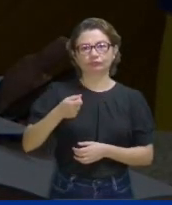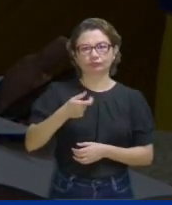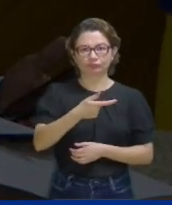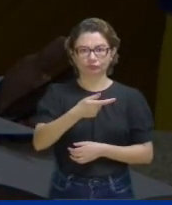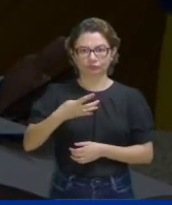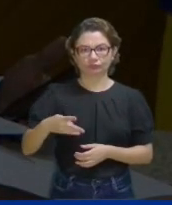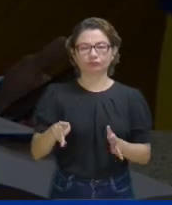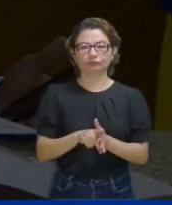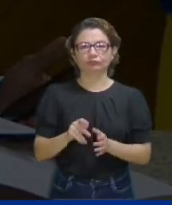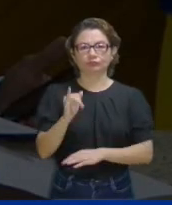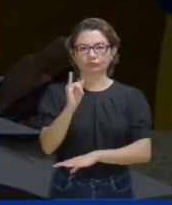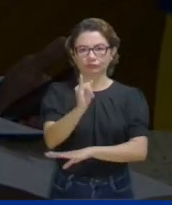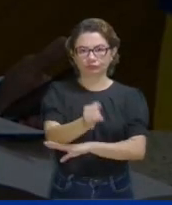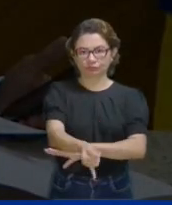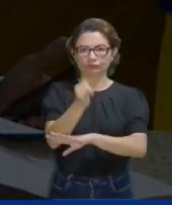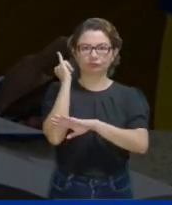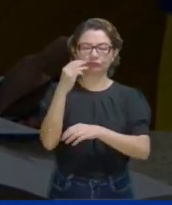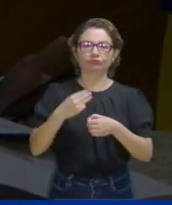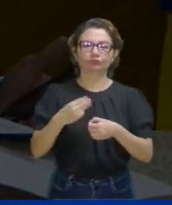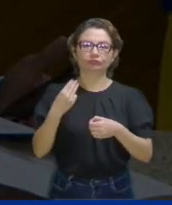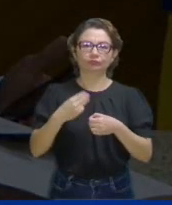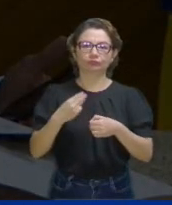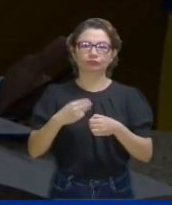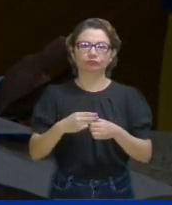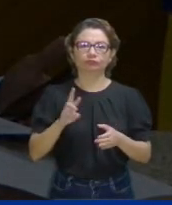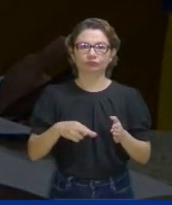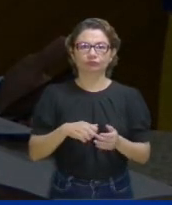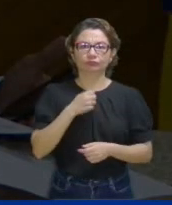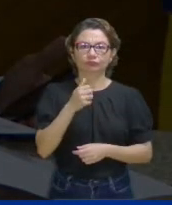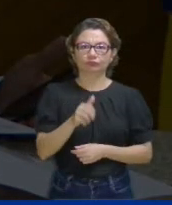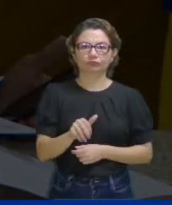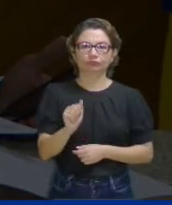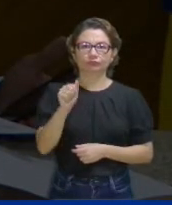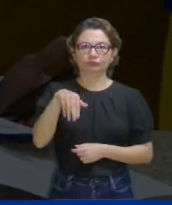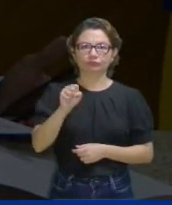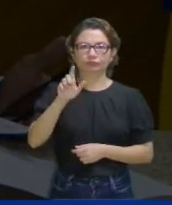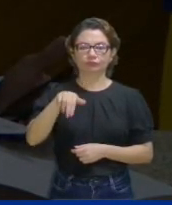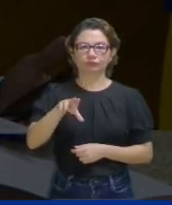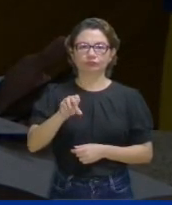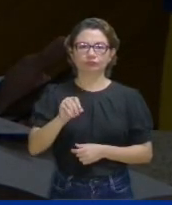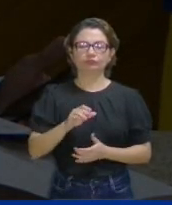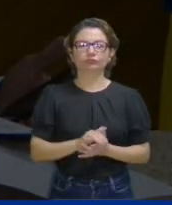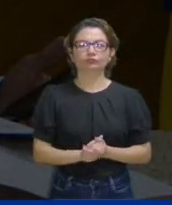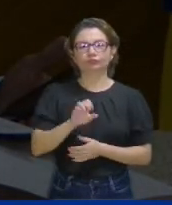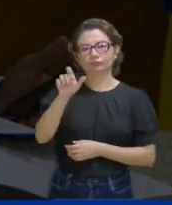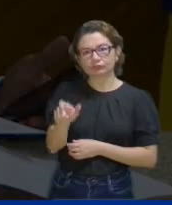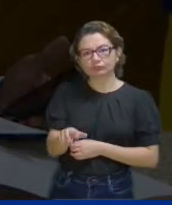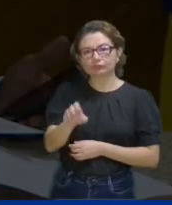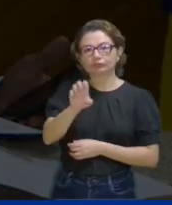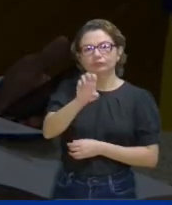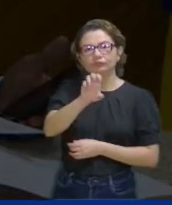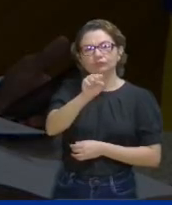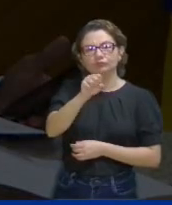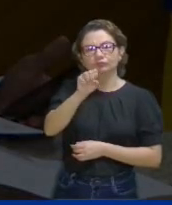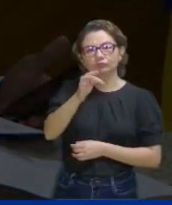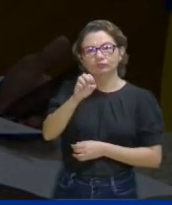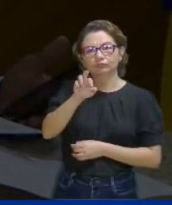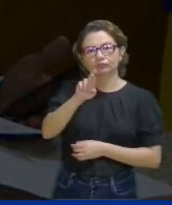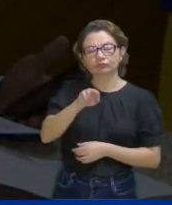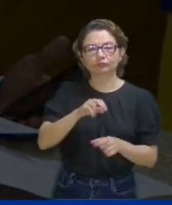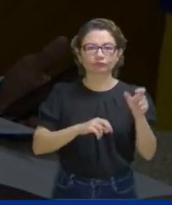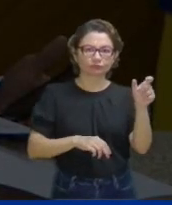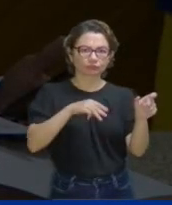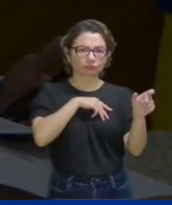0600-845-2024. A origem é Itaubal, o relator é o juiz Anselmo Gonçalves, a embargante é Esther Cândida Chagas da Silva,